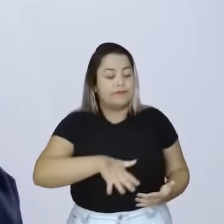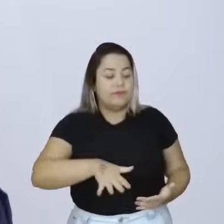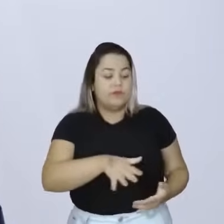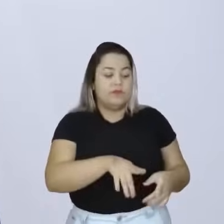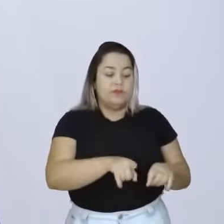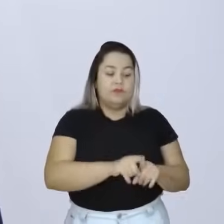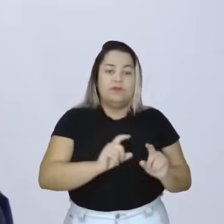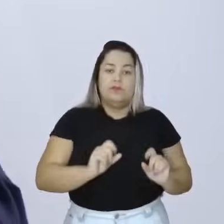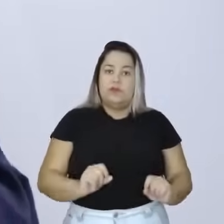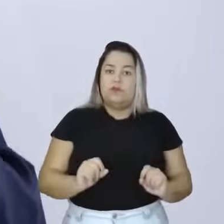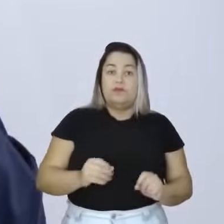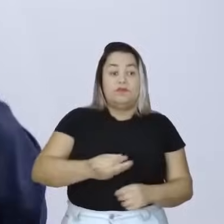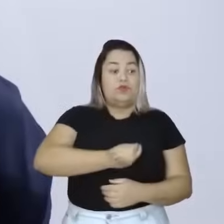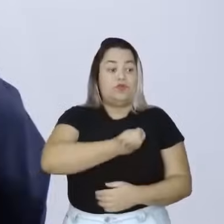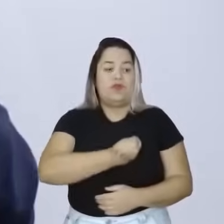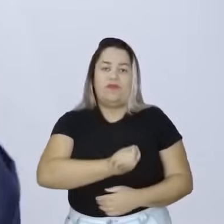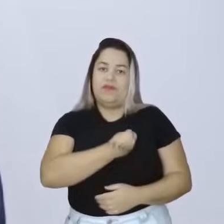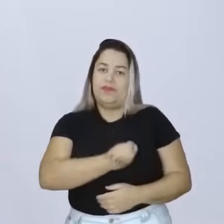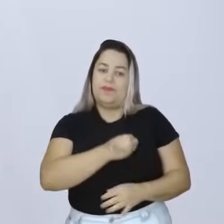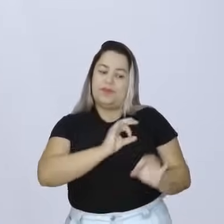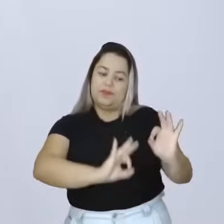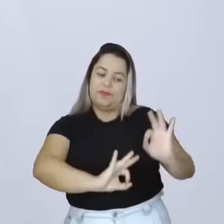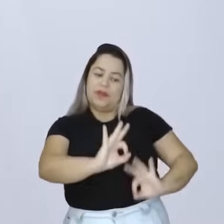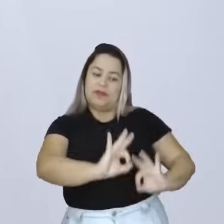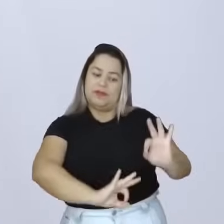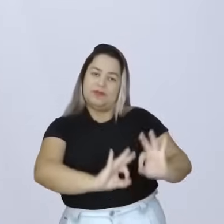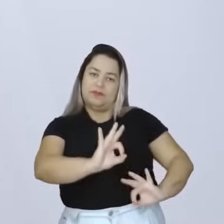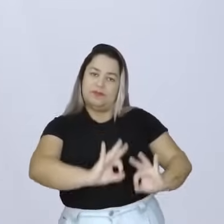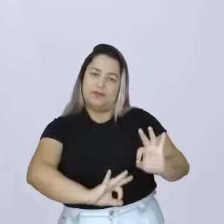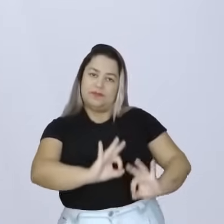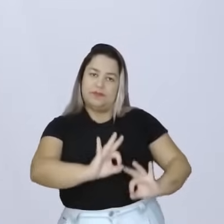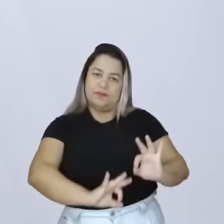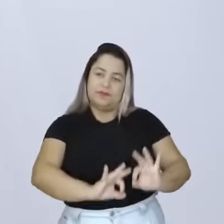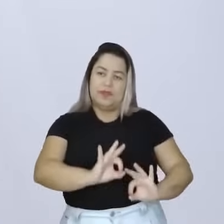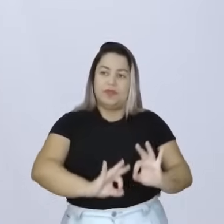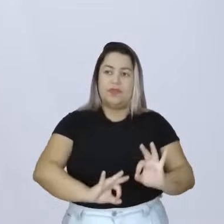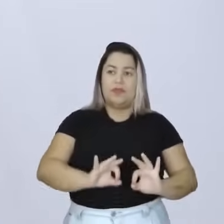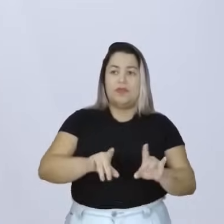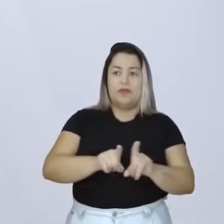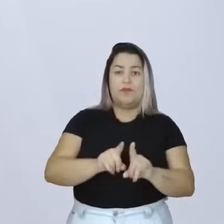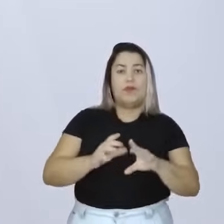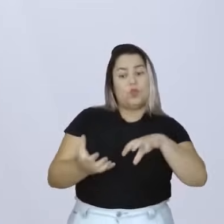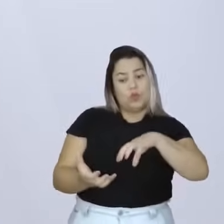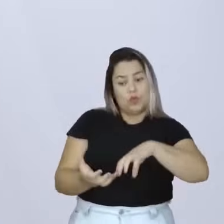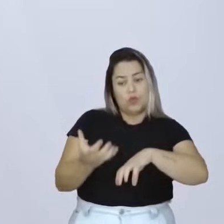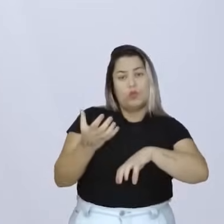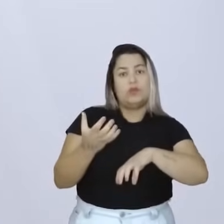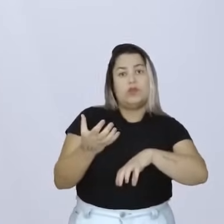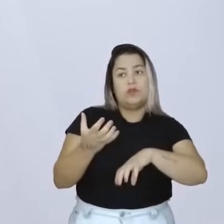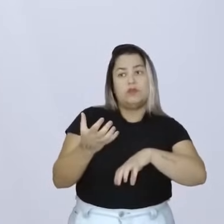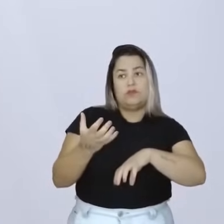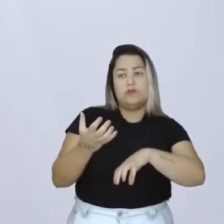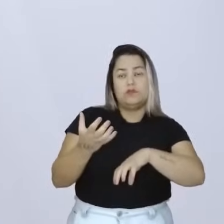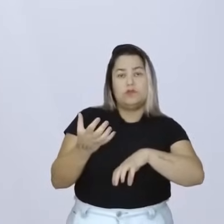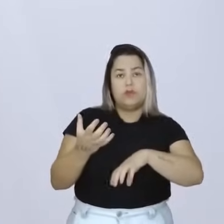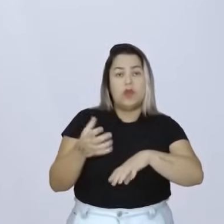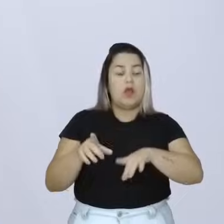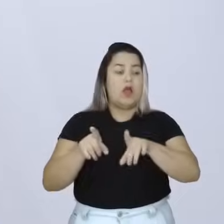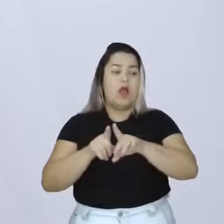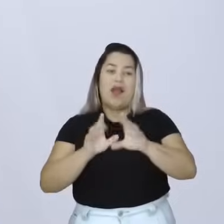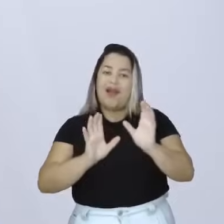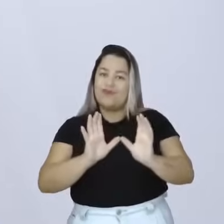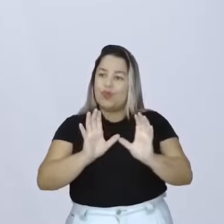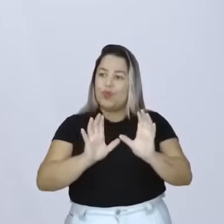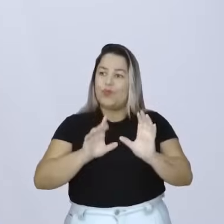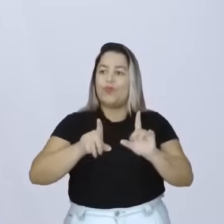grande jogo da vida, nós preparamos a bola para o Congresso Nacional fazer o gol. A bola está com os senhores